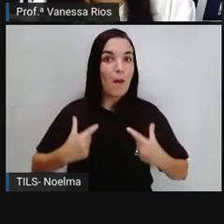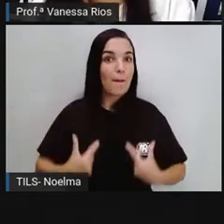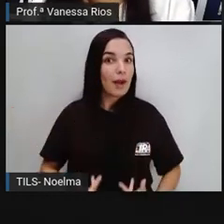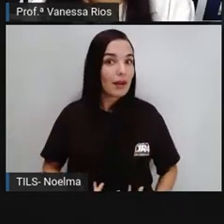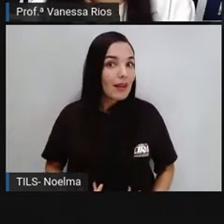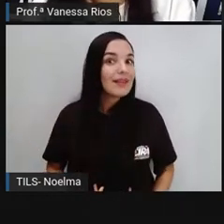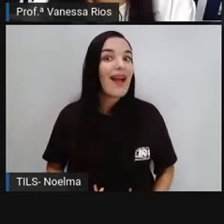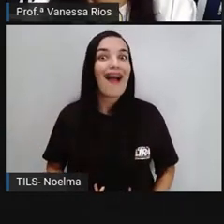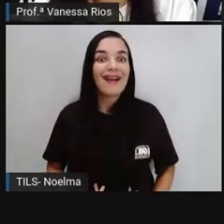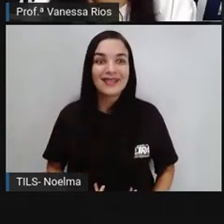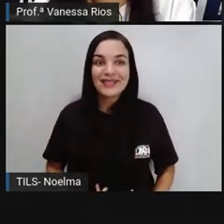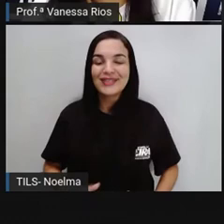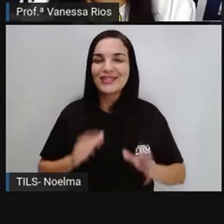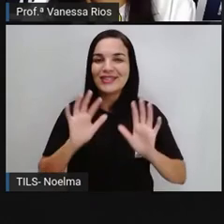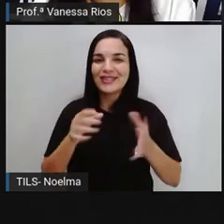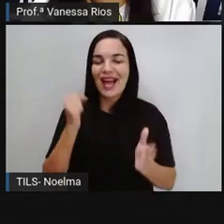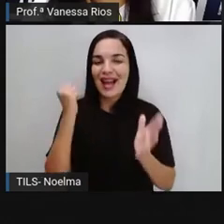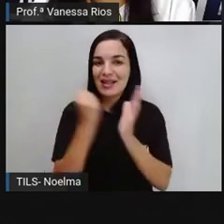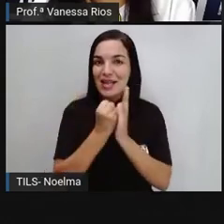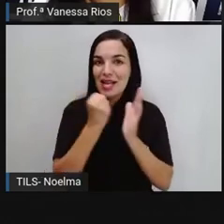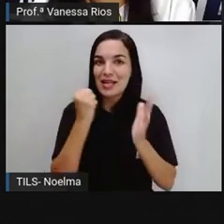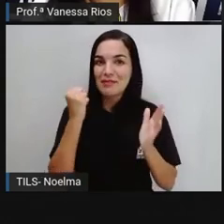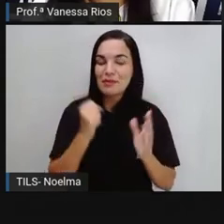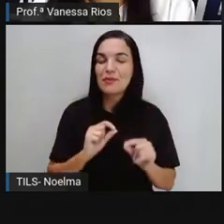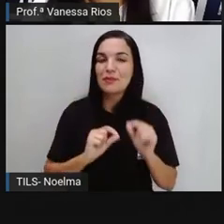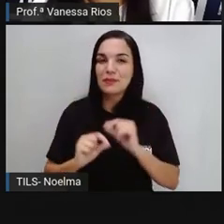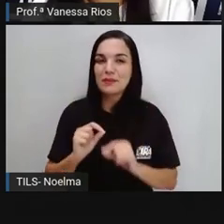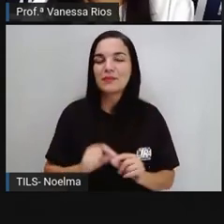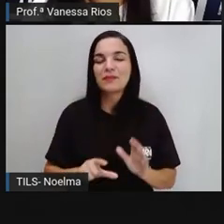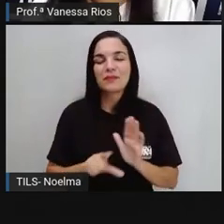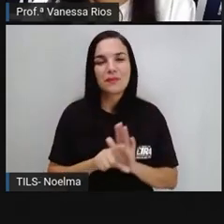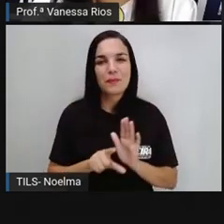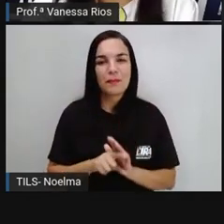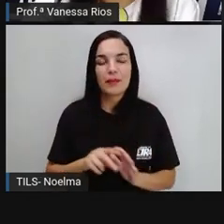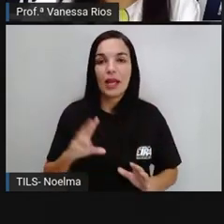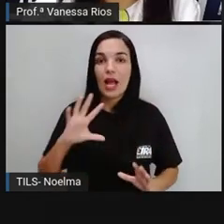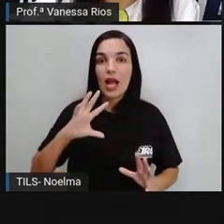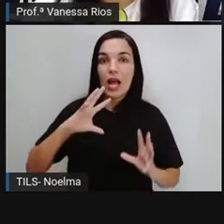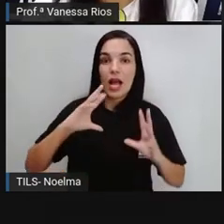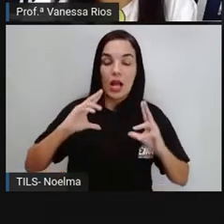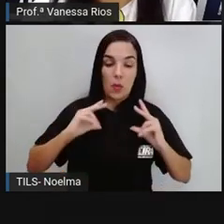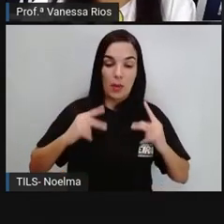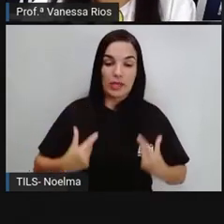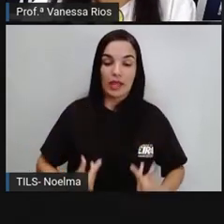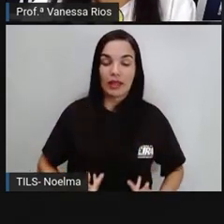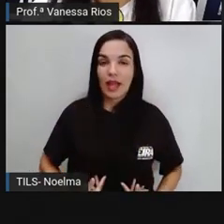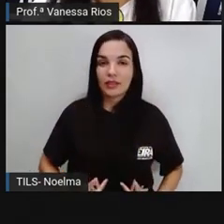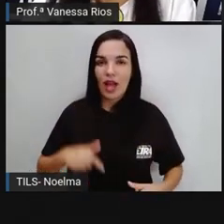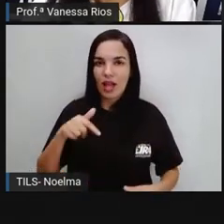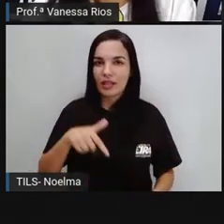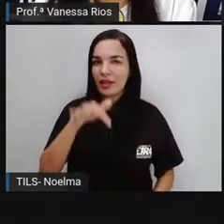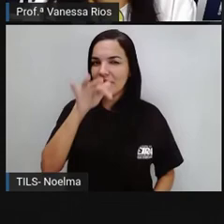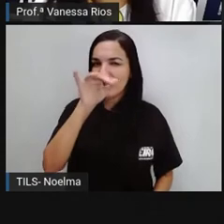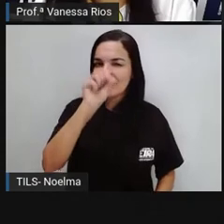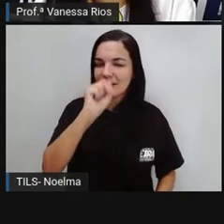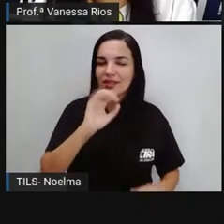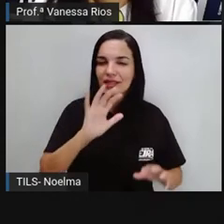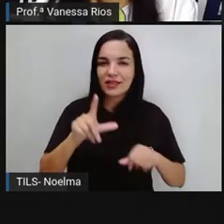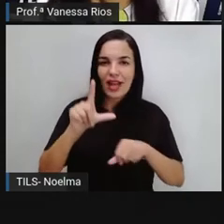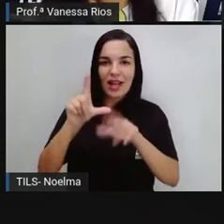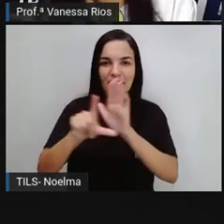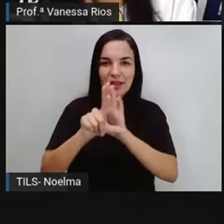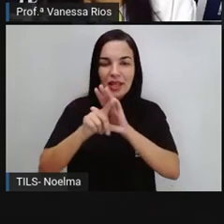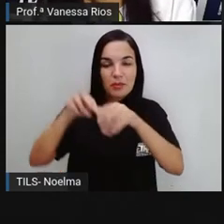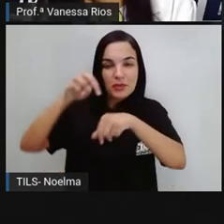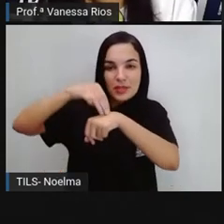né? E já foi reconhecida pela Unesco como patrimônio da humanidade. E aqui em Feira de Santana, por leis municipais,